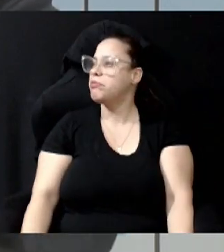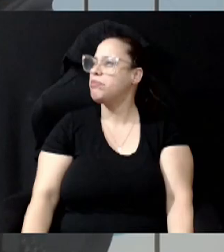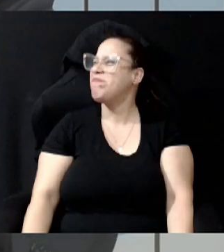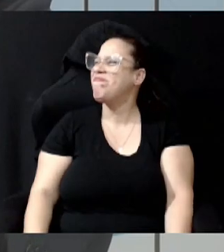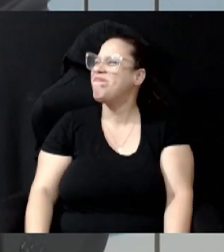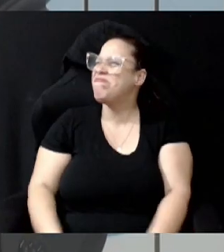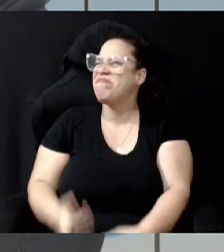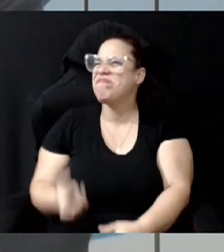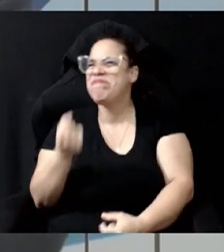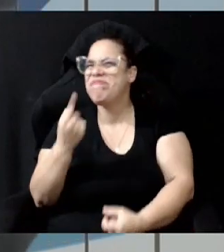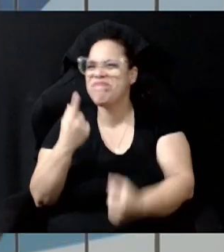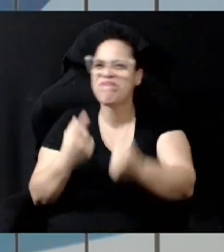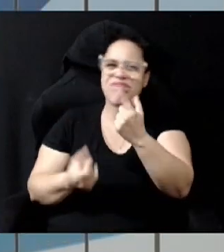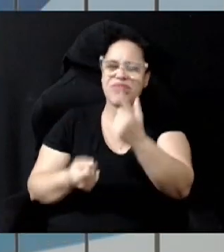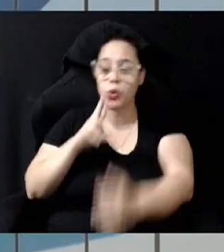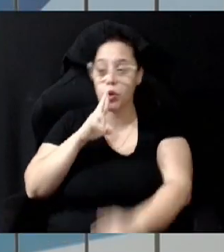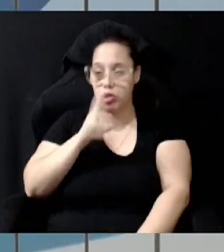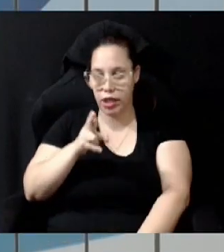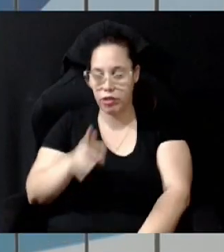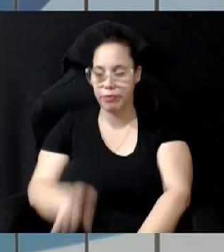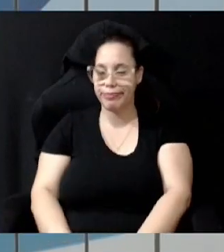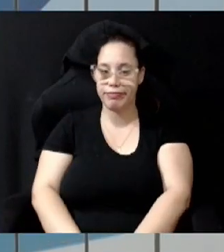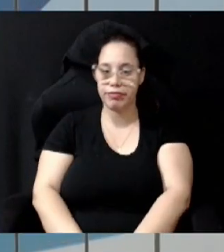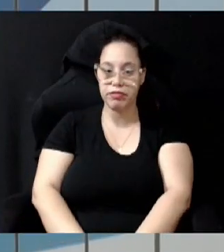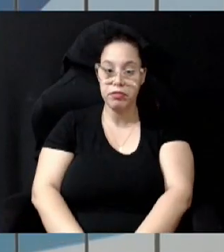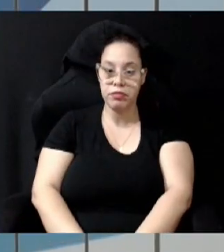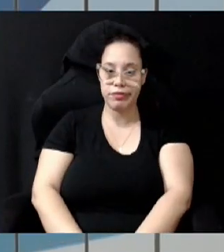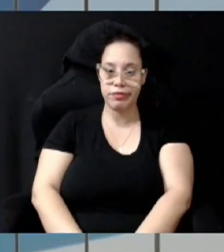o resultado. A questão